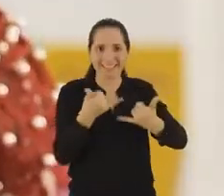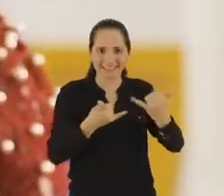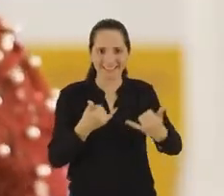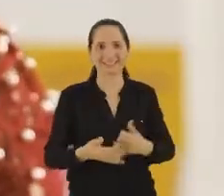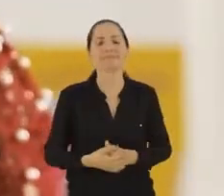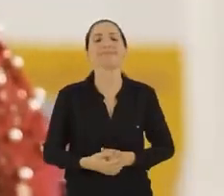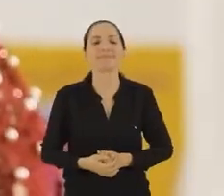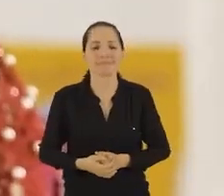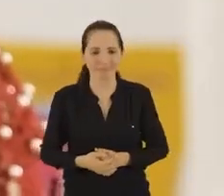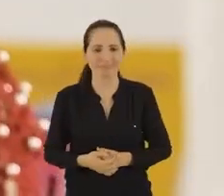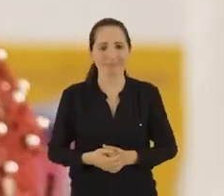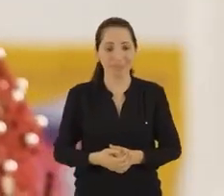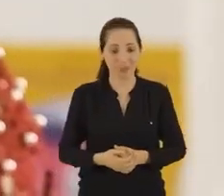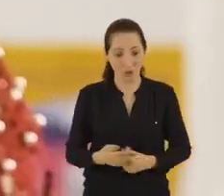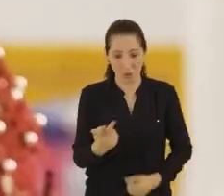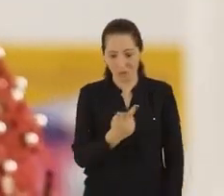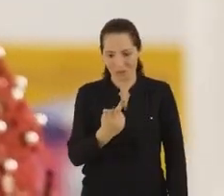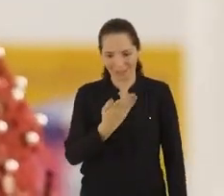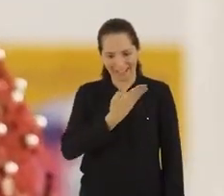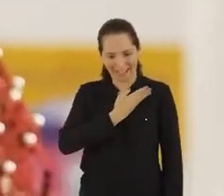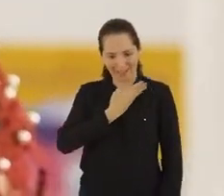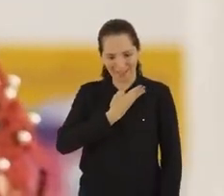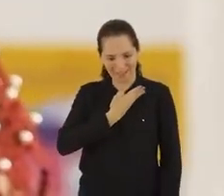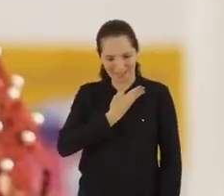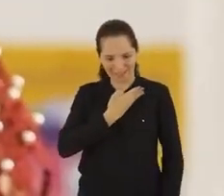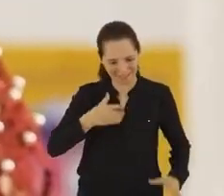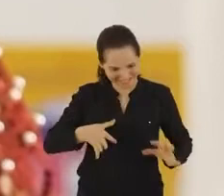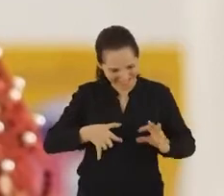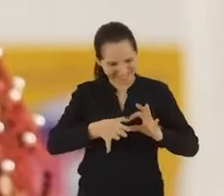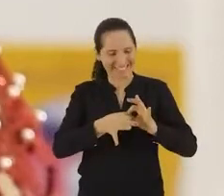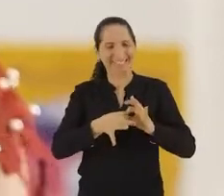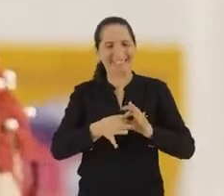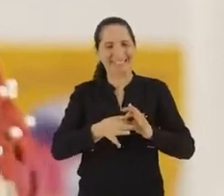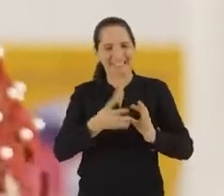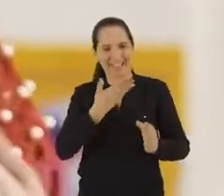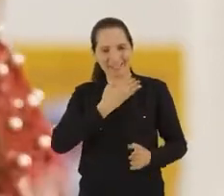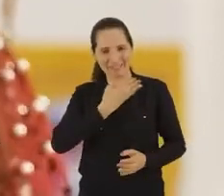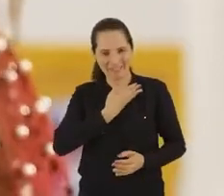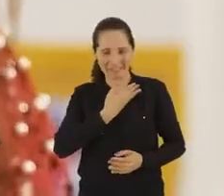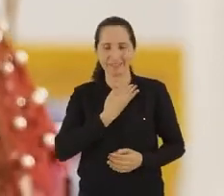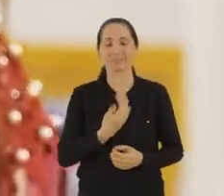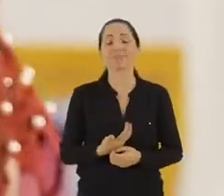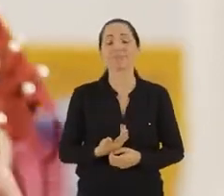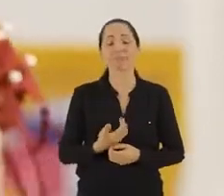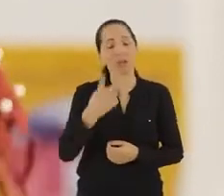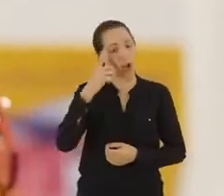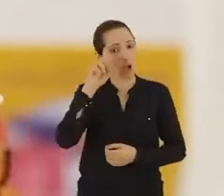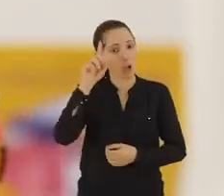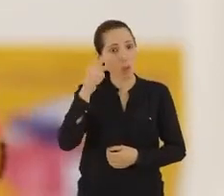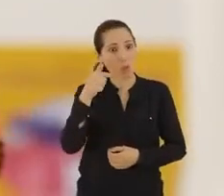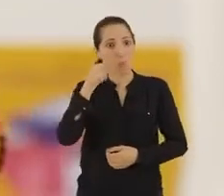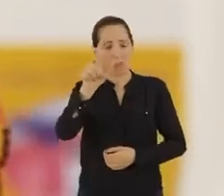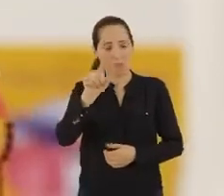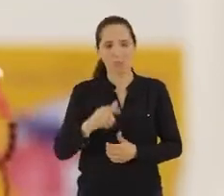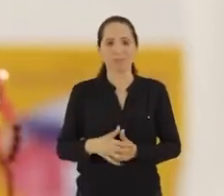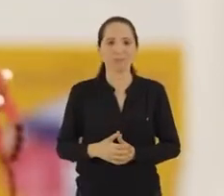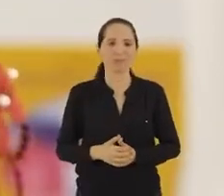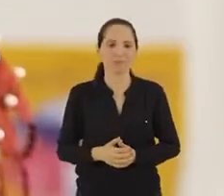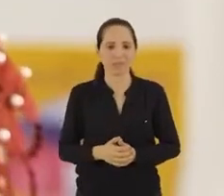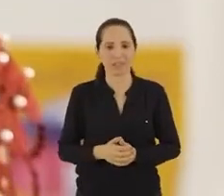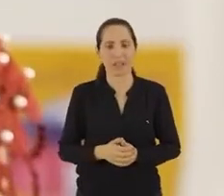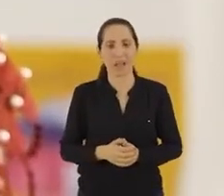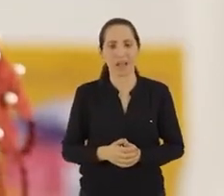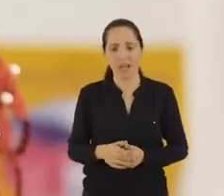Ali começaram a amizade de Zé Godó e Dona Ornélia. No outro dia, Dona Ornélia fez um bolo